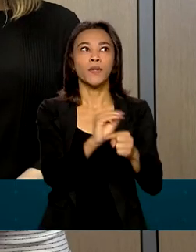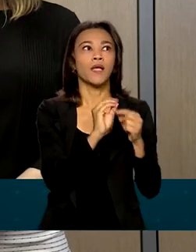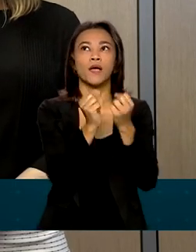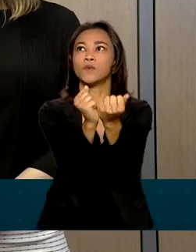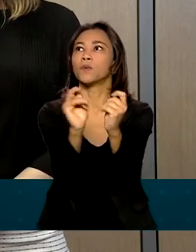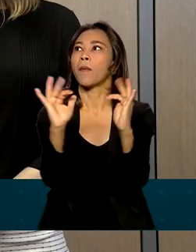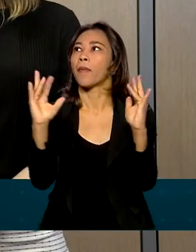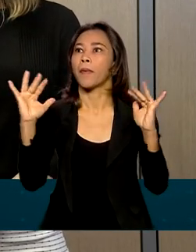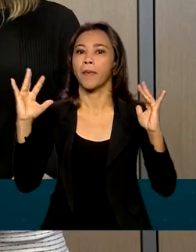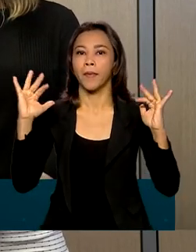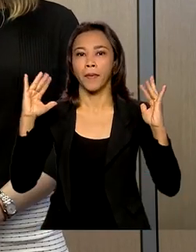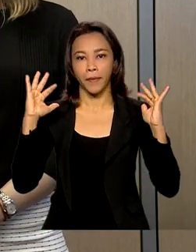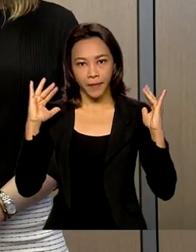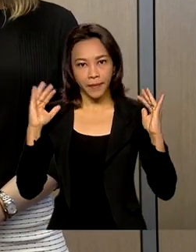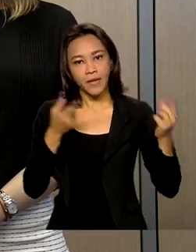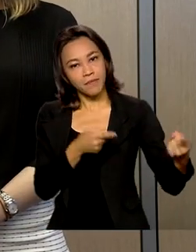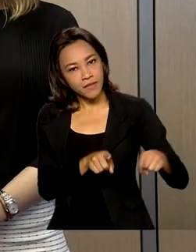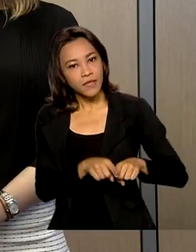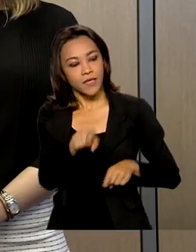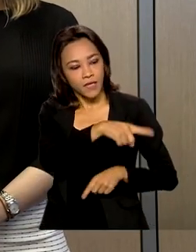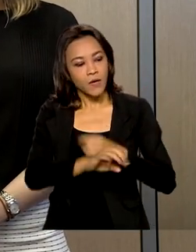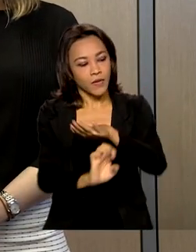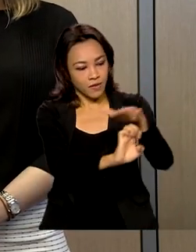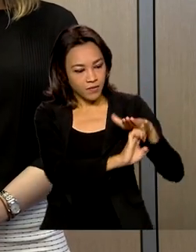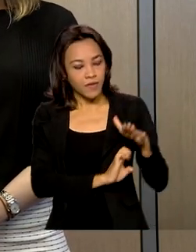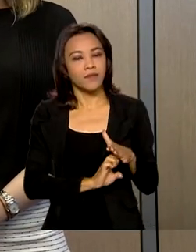parques junto com privado que eu acho que esse é o grande desafio